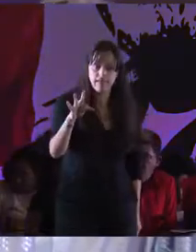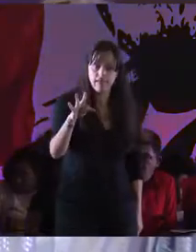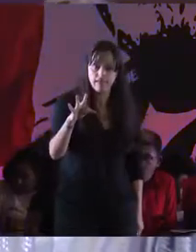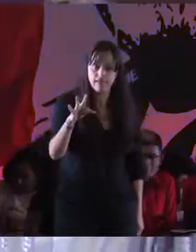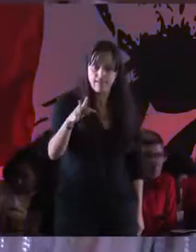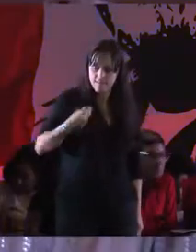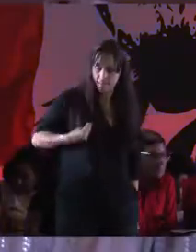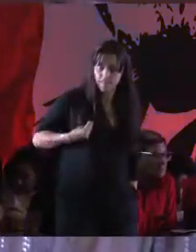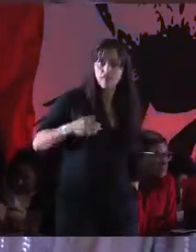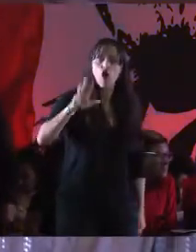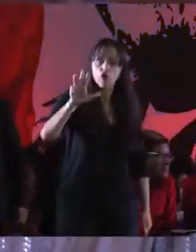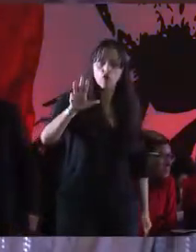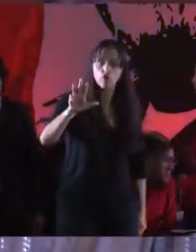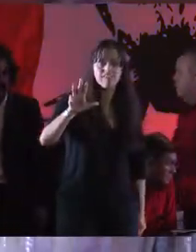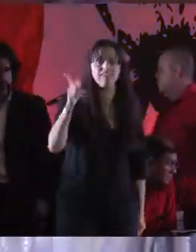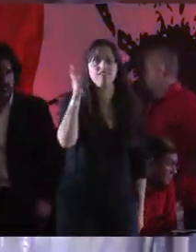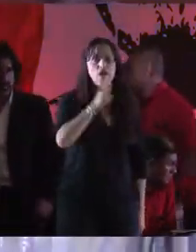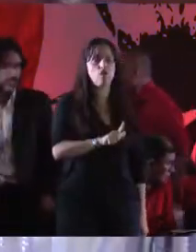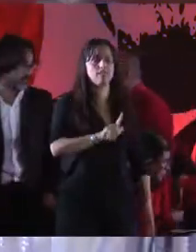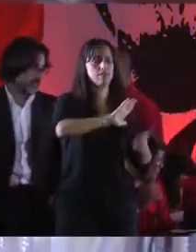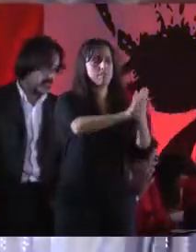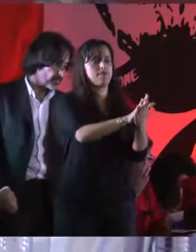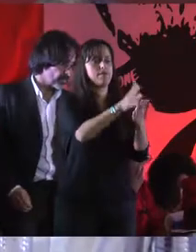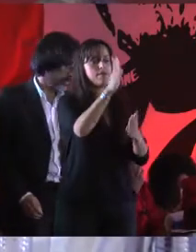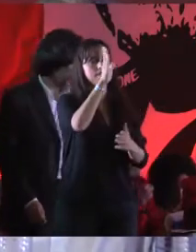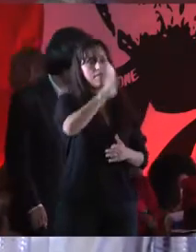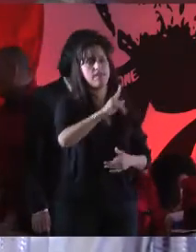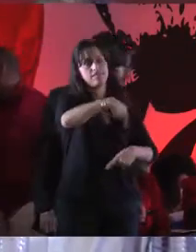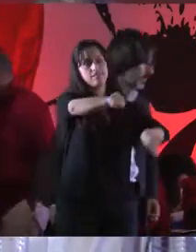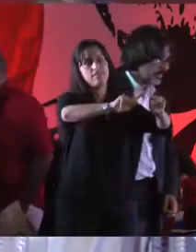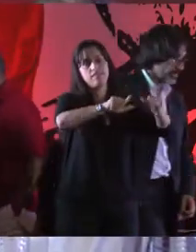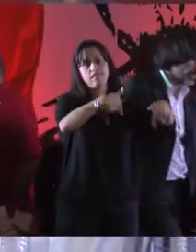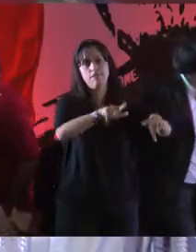não vão conseguir massacrar os trabalhadores brasileiros.